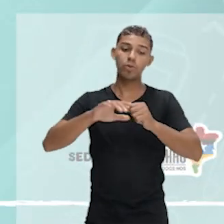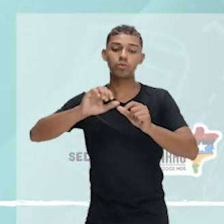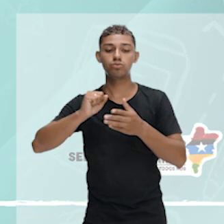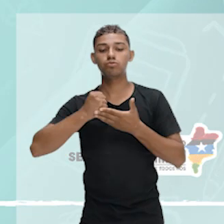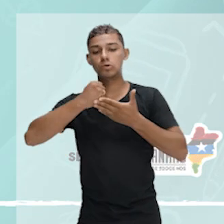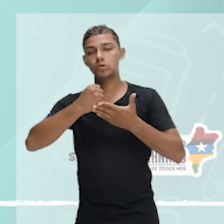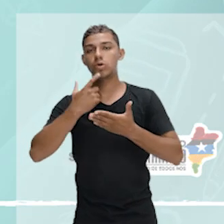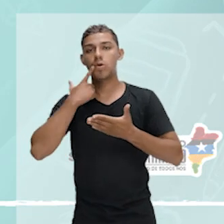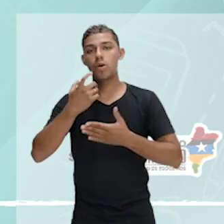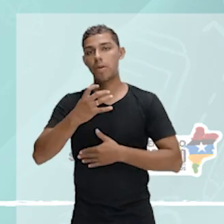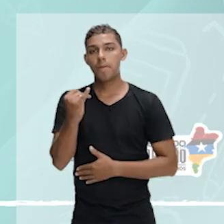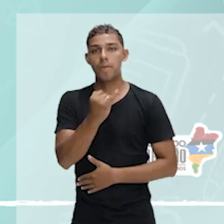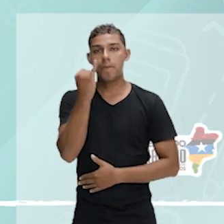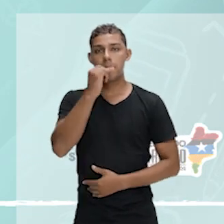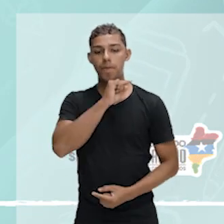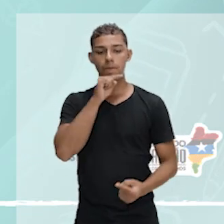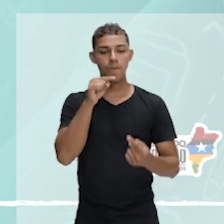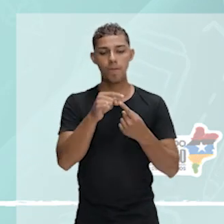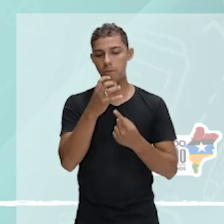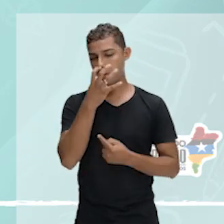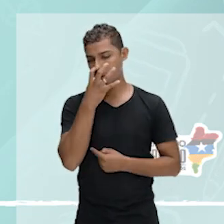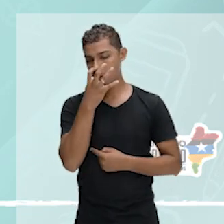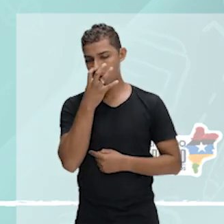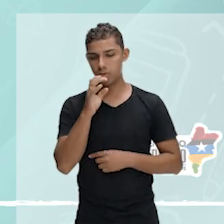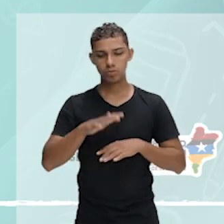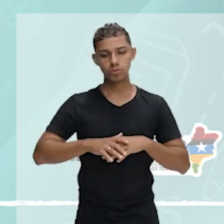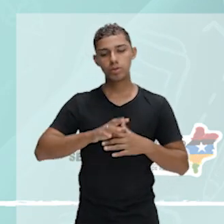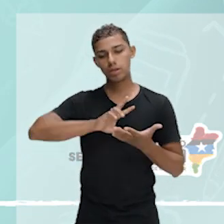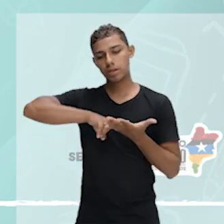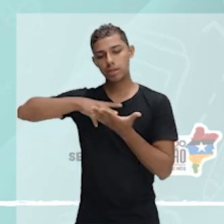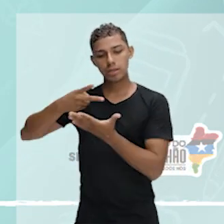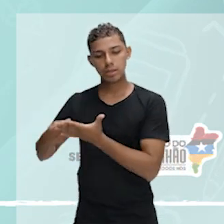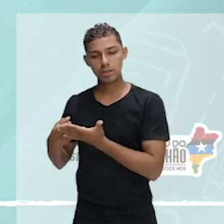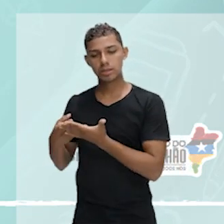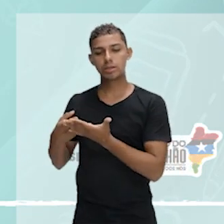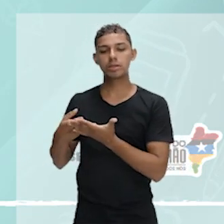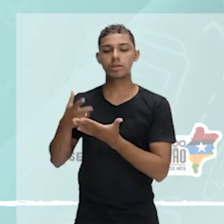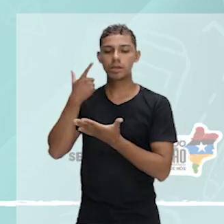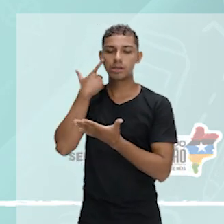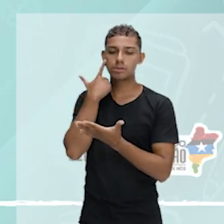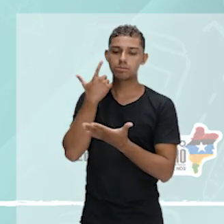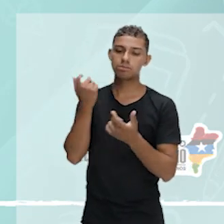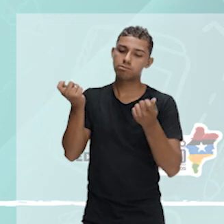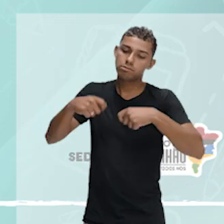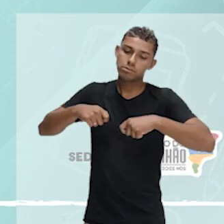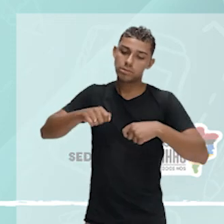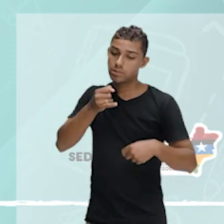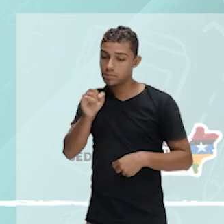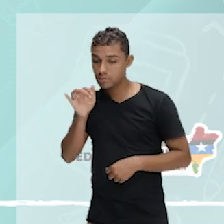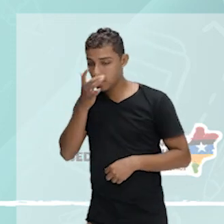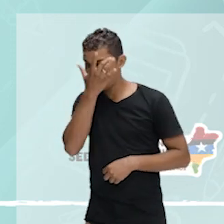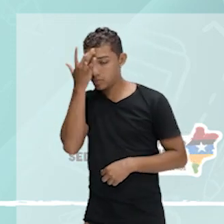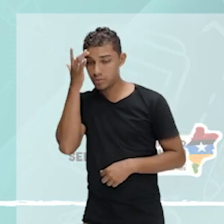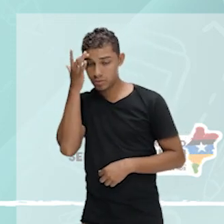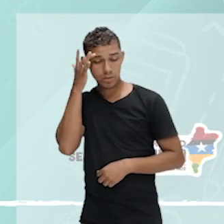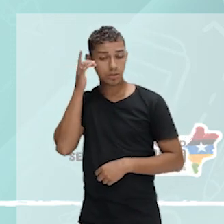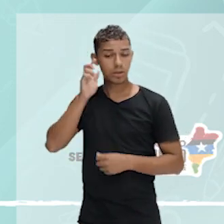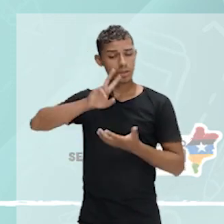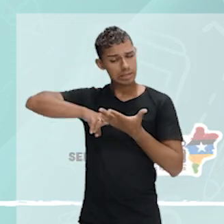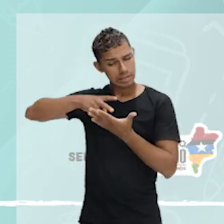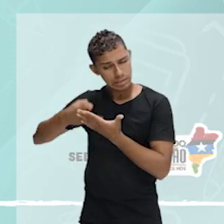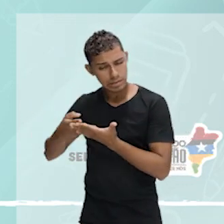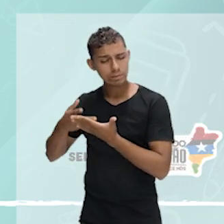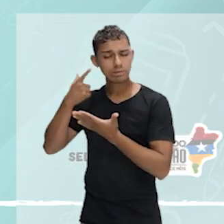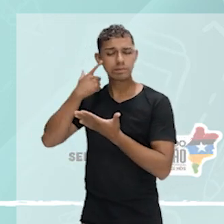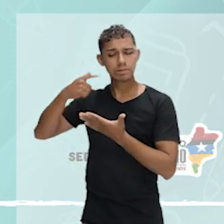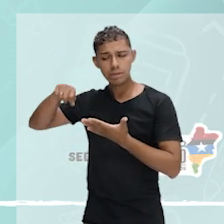observarem que ele não possui uma tradução respectiva. Ou seja, se você for trabalhar com tradução, se você for pegar